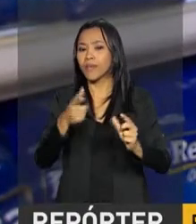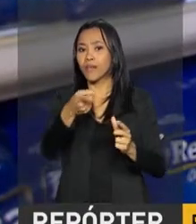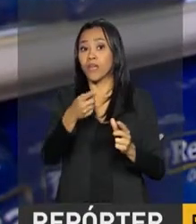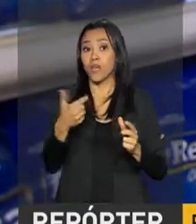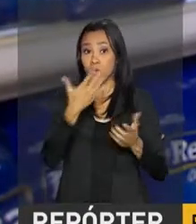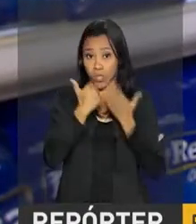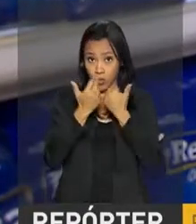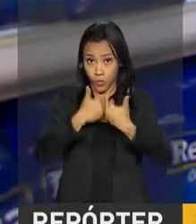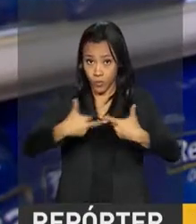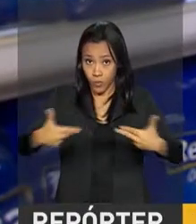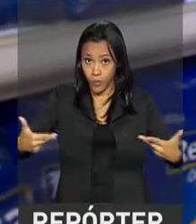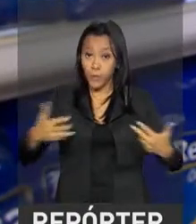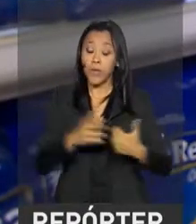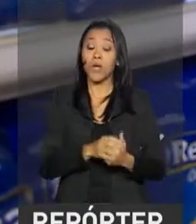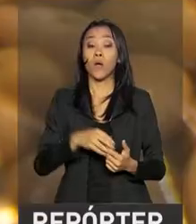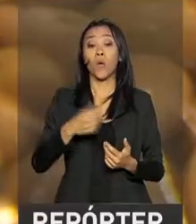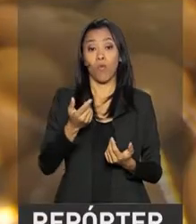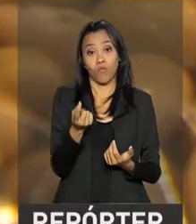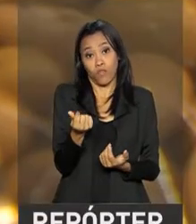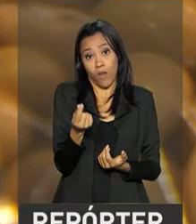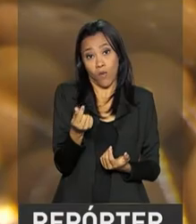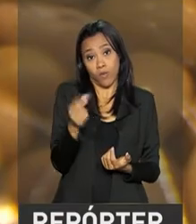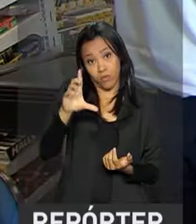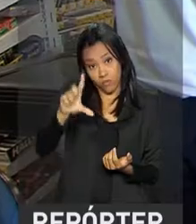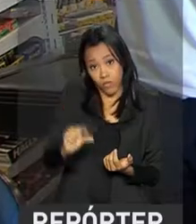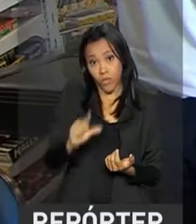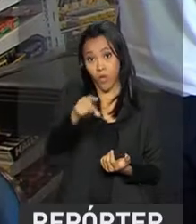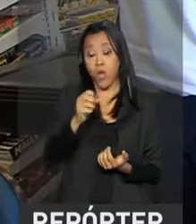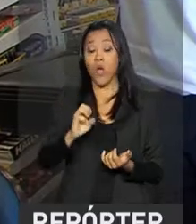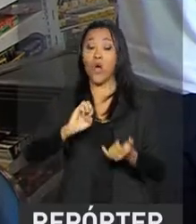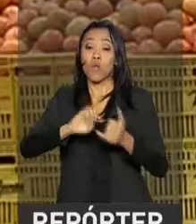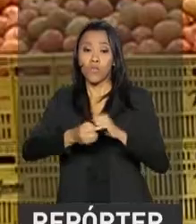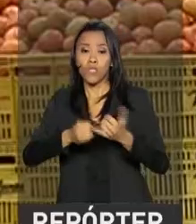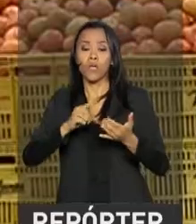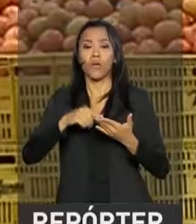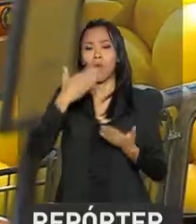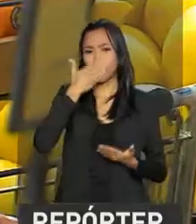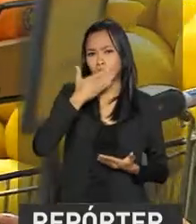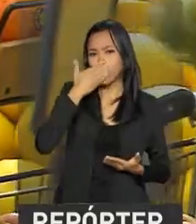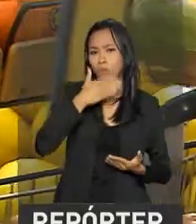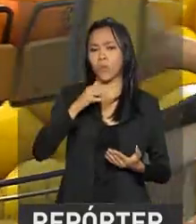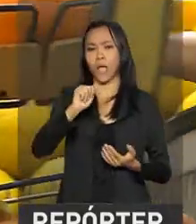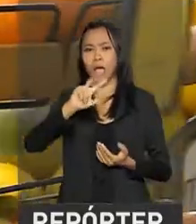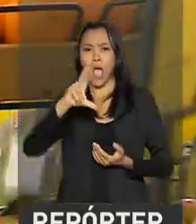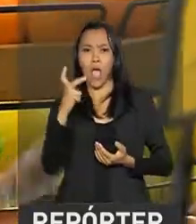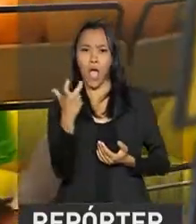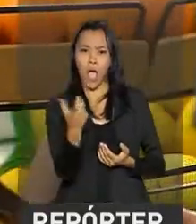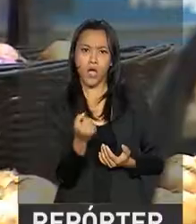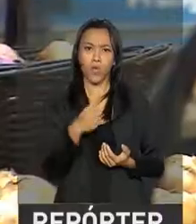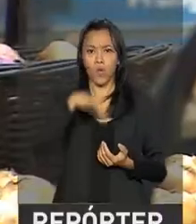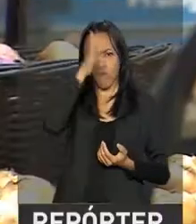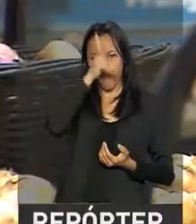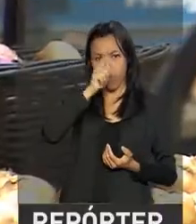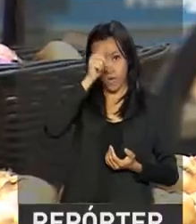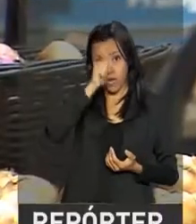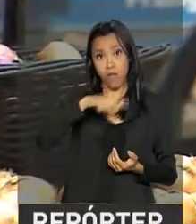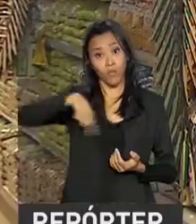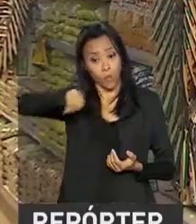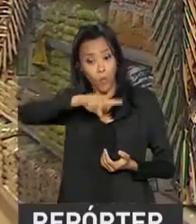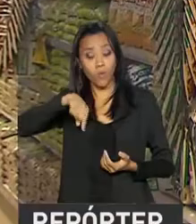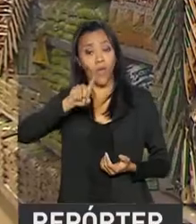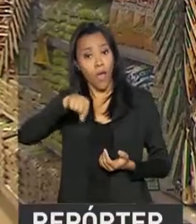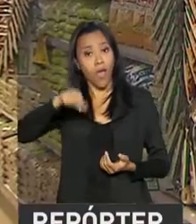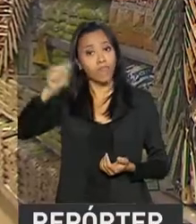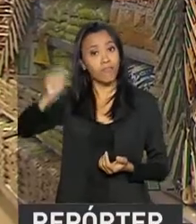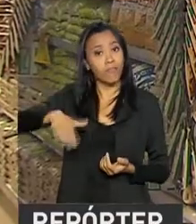2017 com preços em queda o feijão açúcar cristal alho as frutas e o frango inteiro foram os produtos